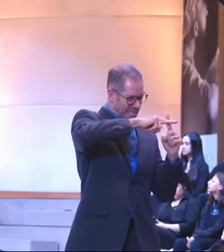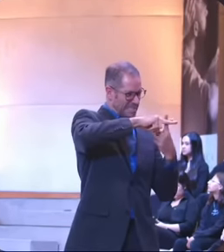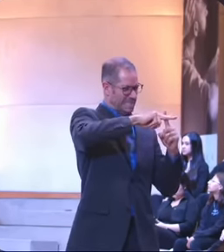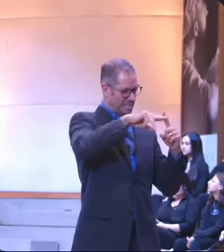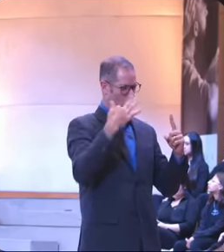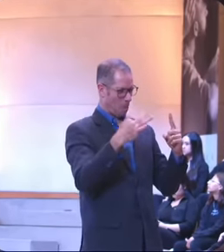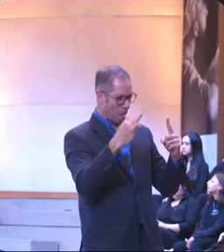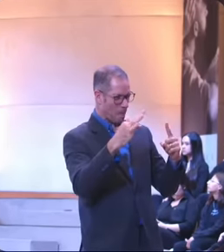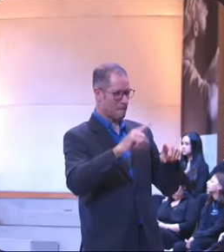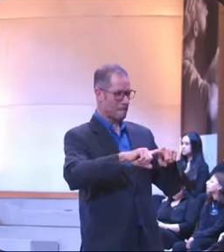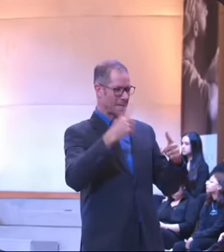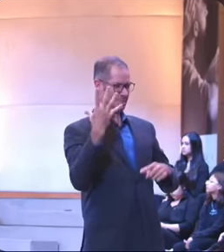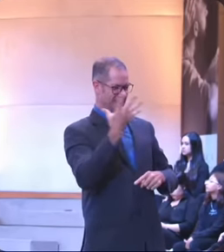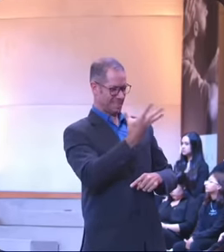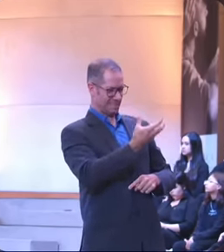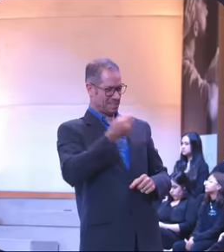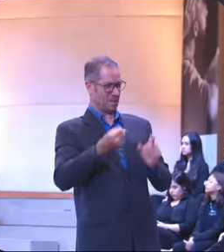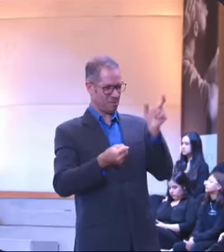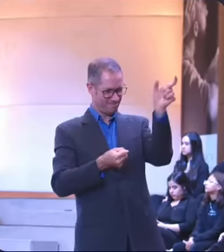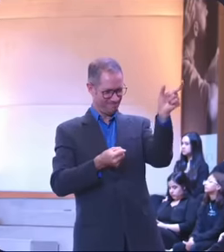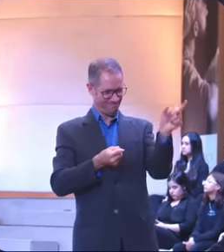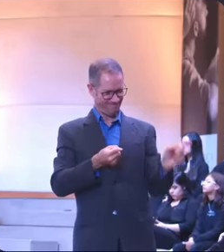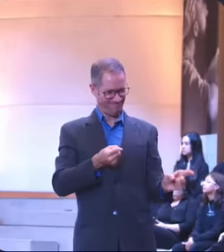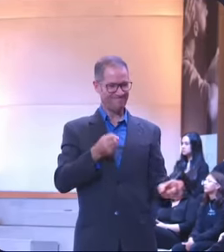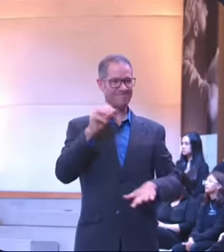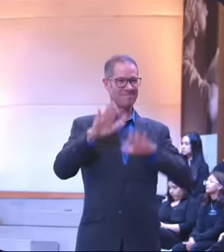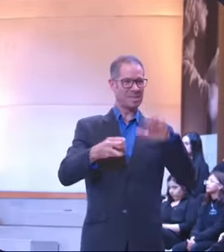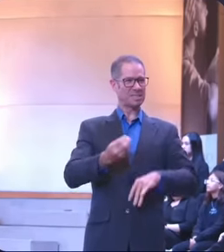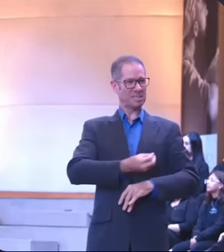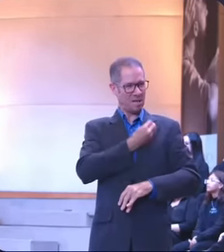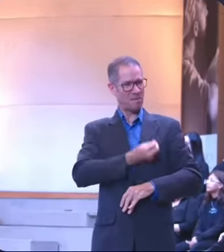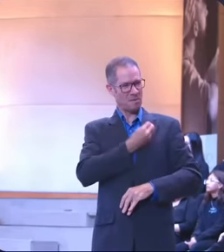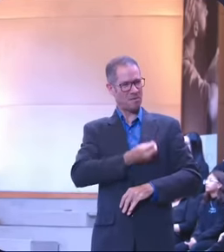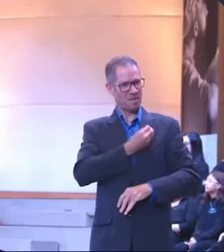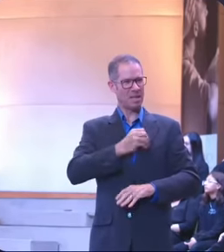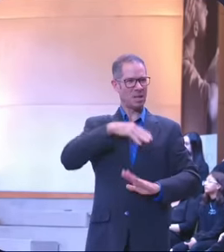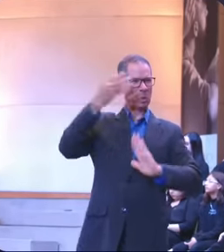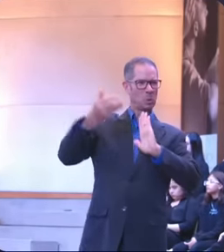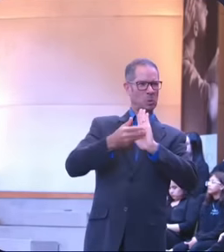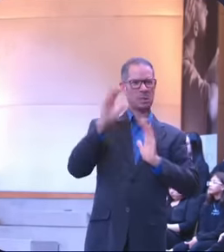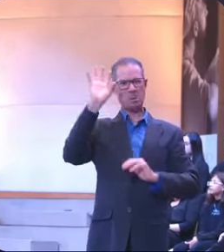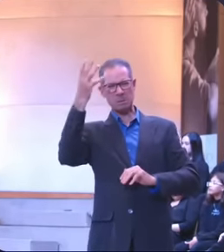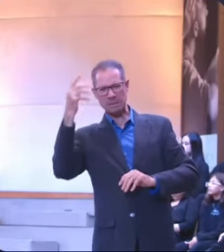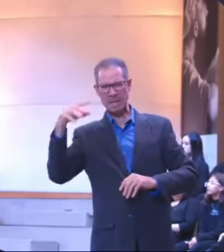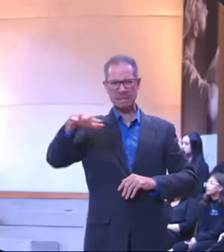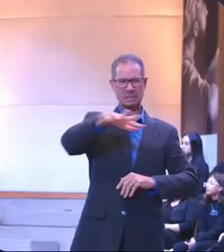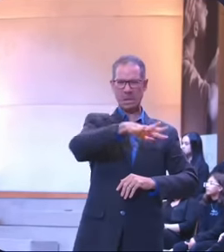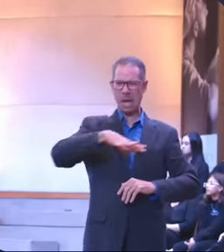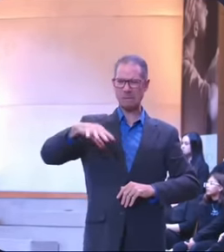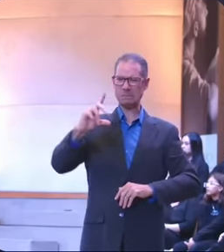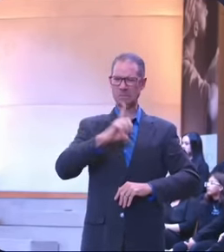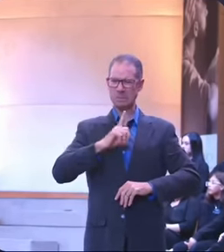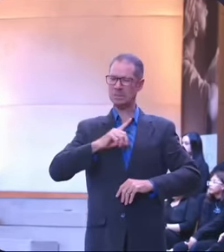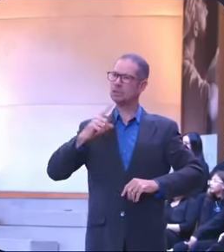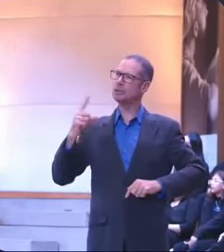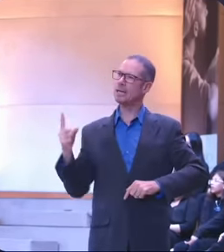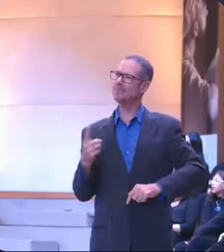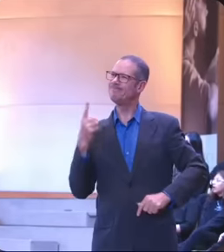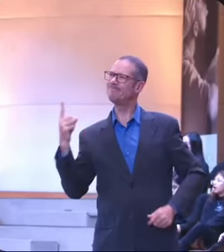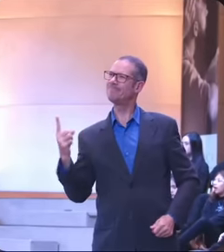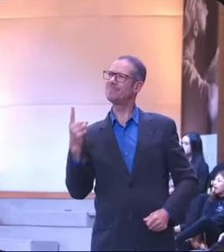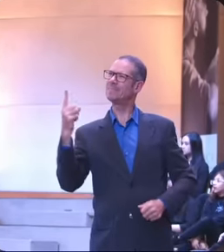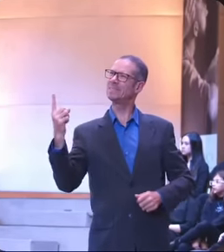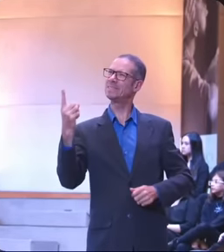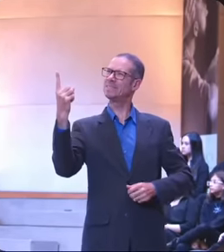por quê, queridos? Porque às vezes a gente está vivendo a vida aqui, acha que tudo acontece aqui, mas existe uma eternidade